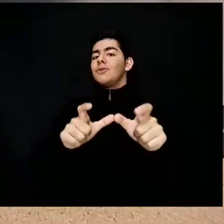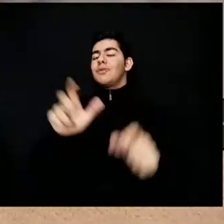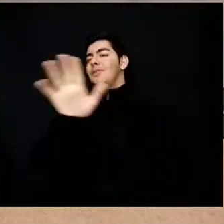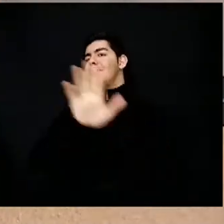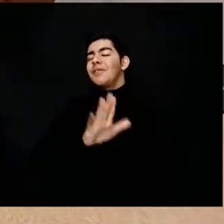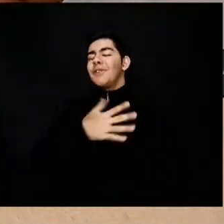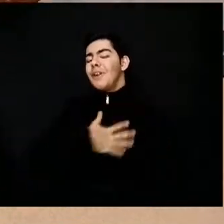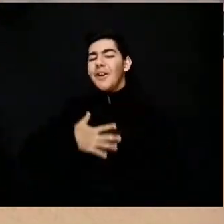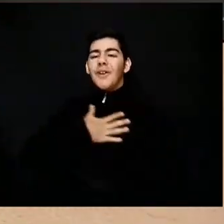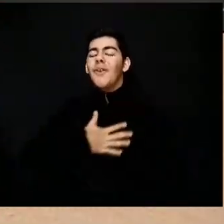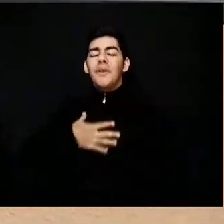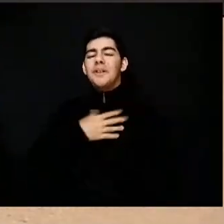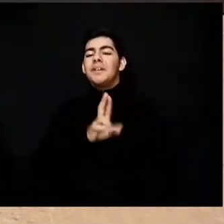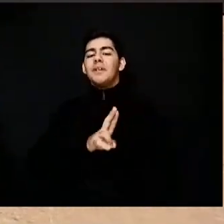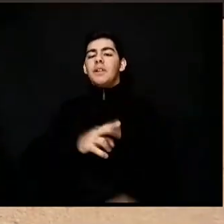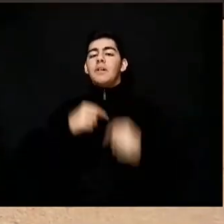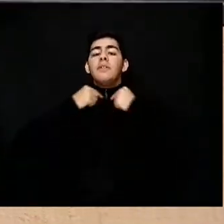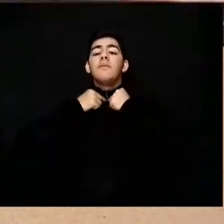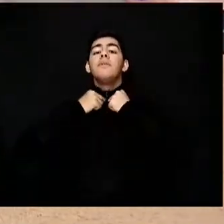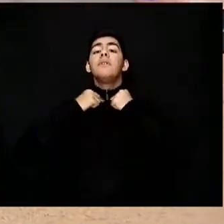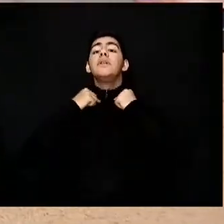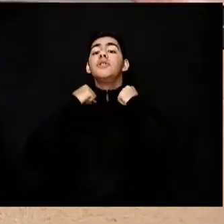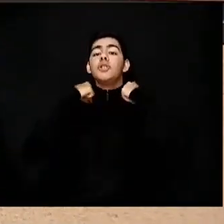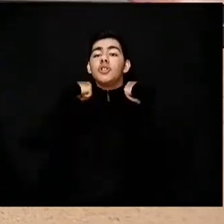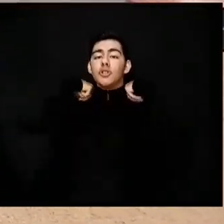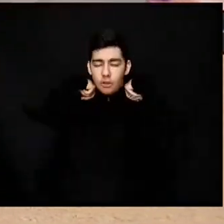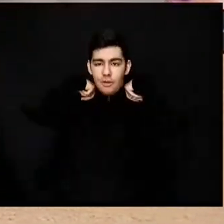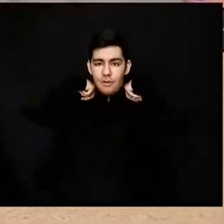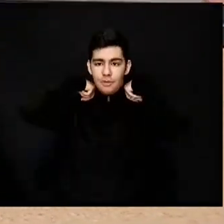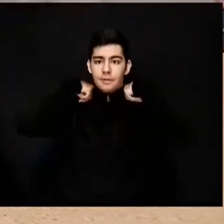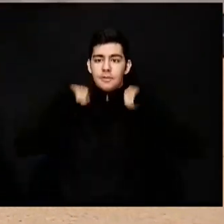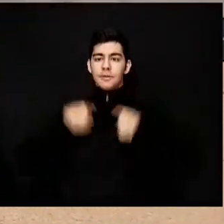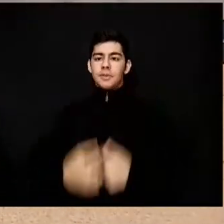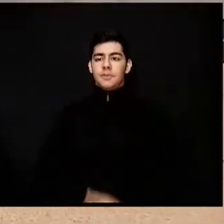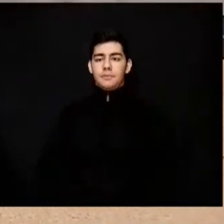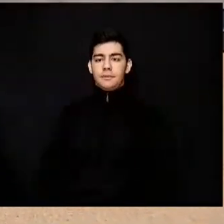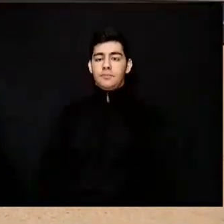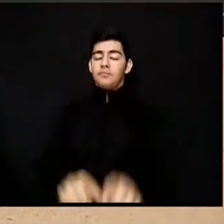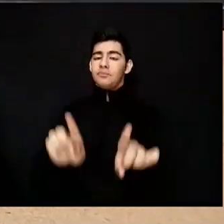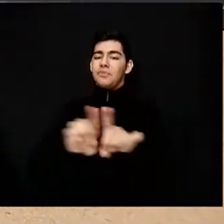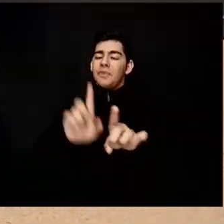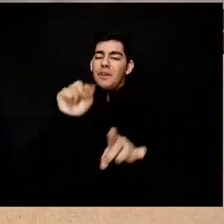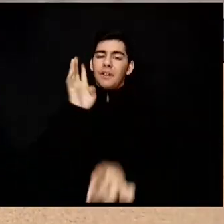um acabamento bem legal também. Que dê pra...